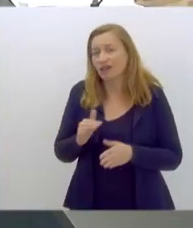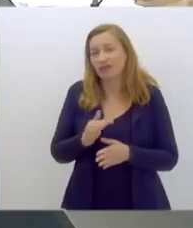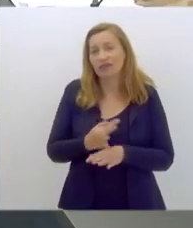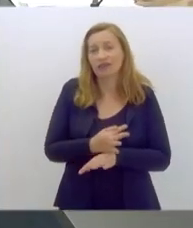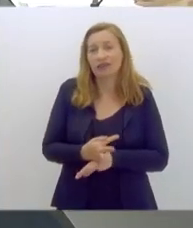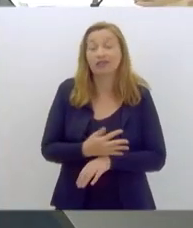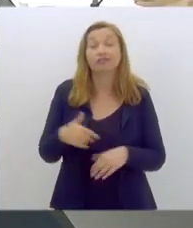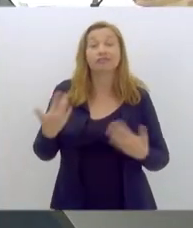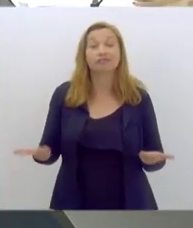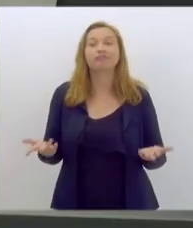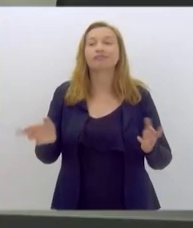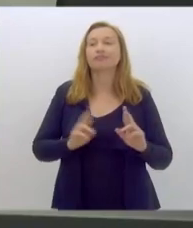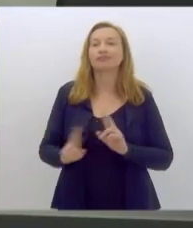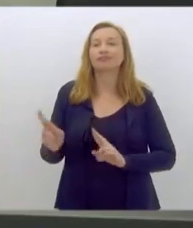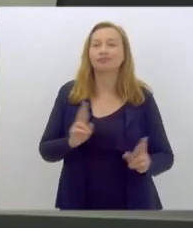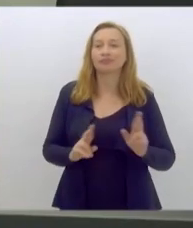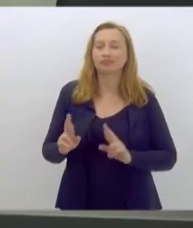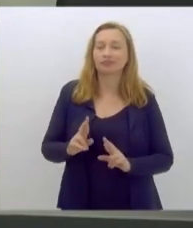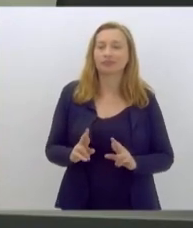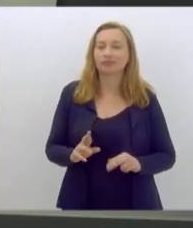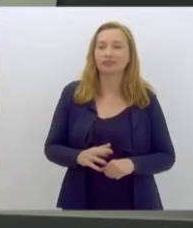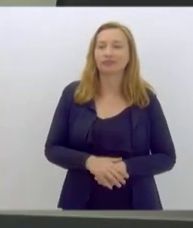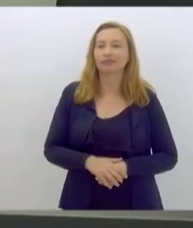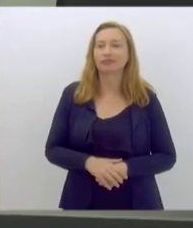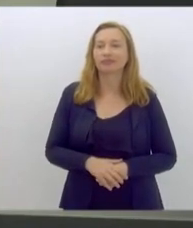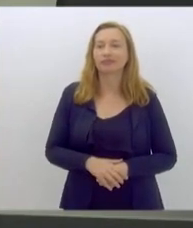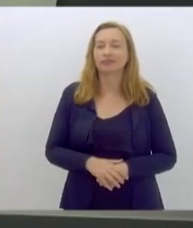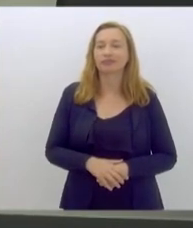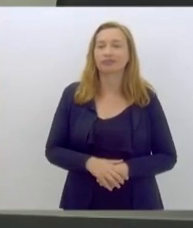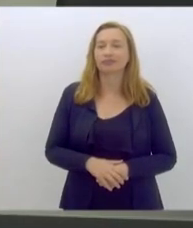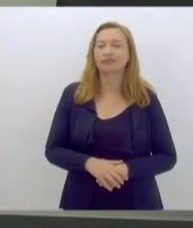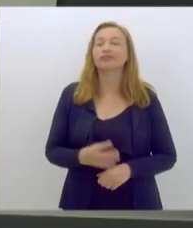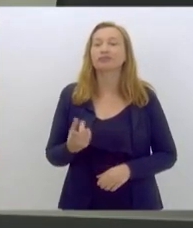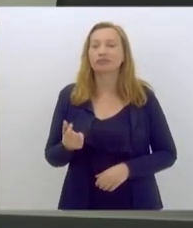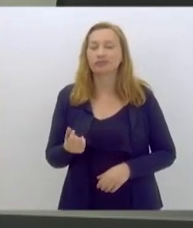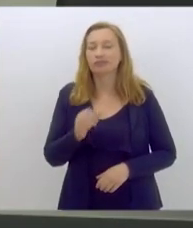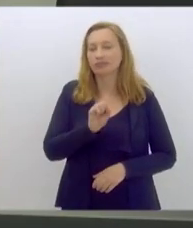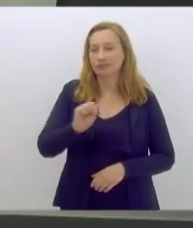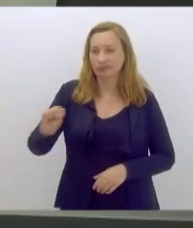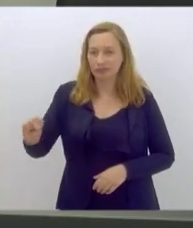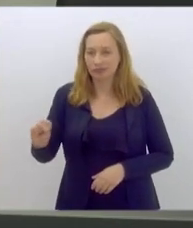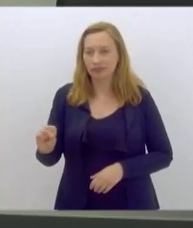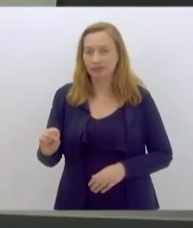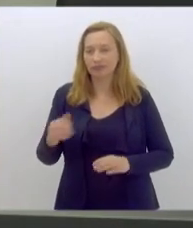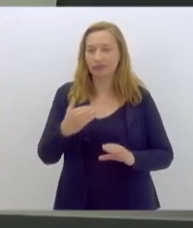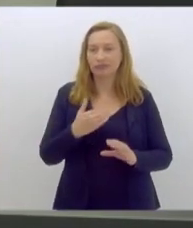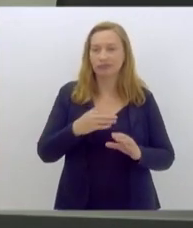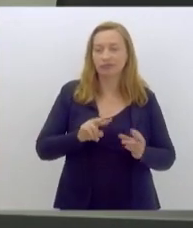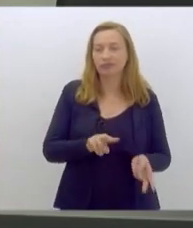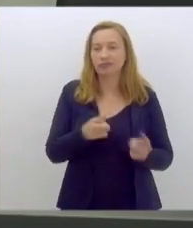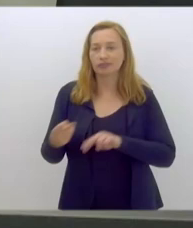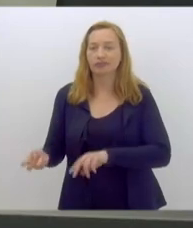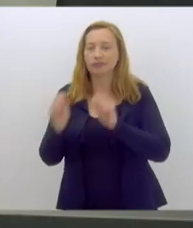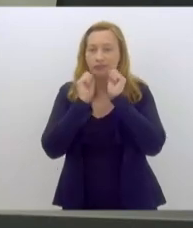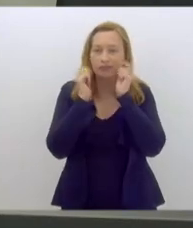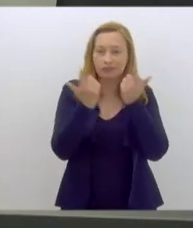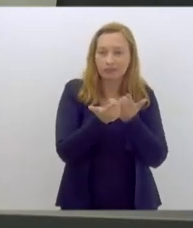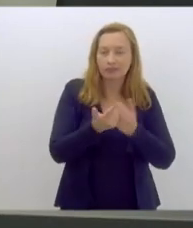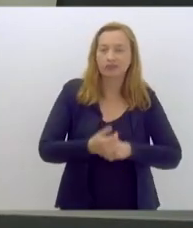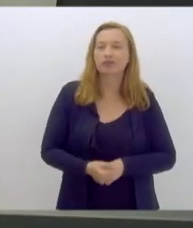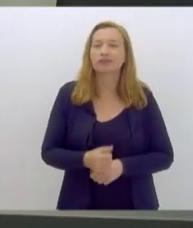com relação a receita de ICMS a projeção que foi encaminhada para alergia em